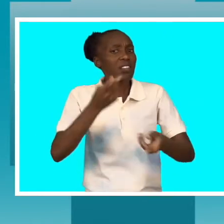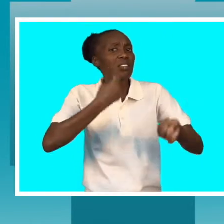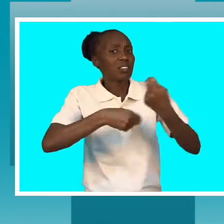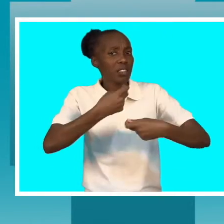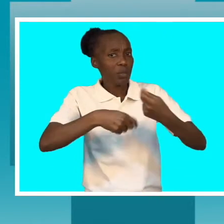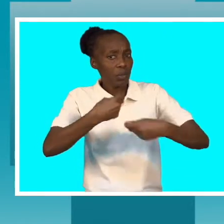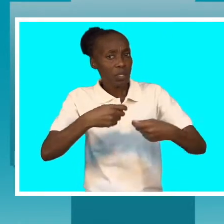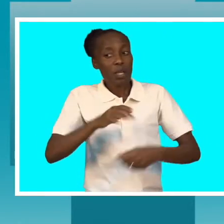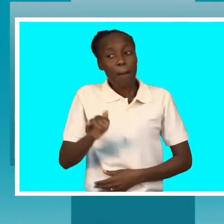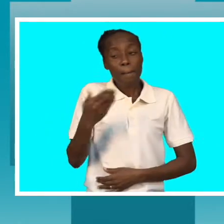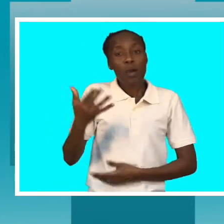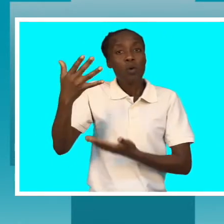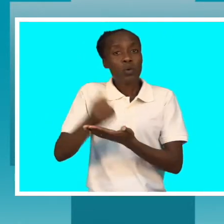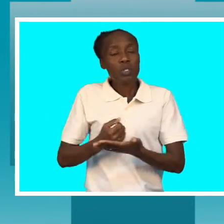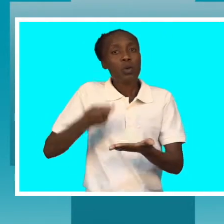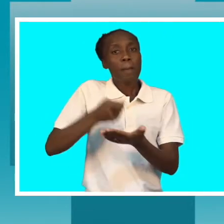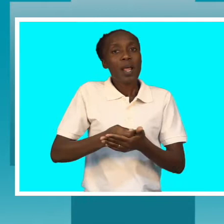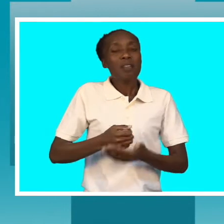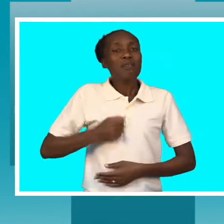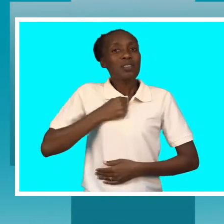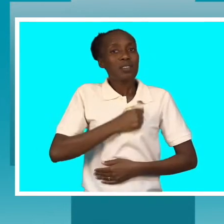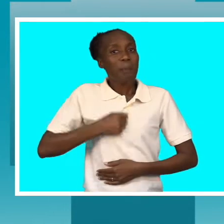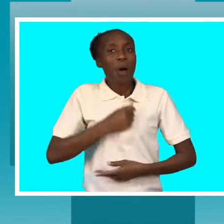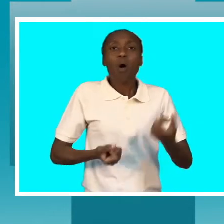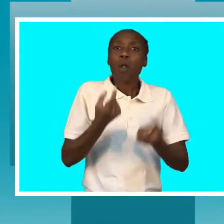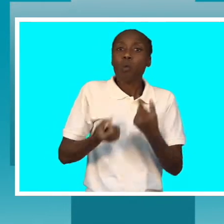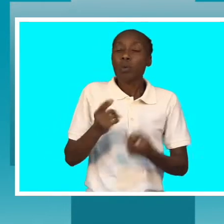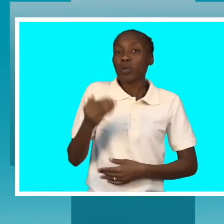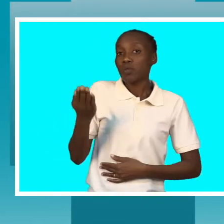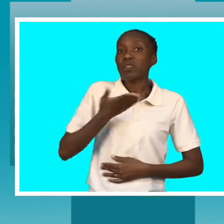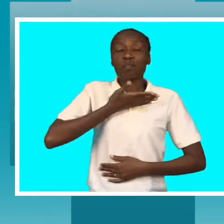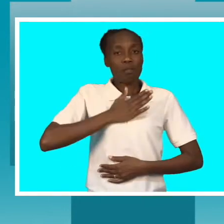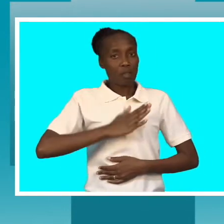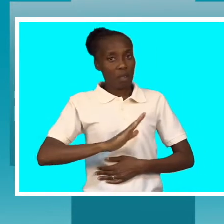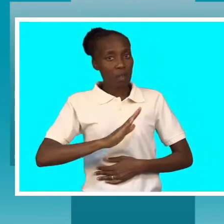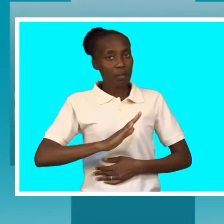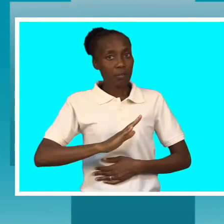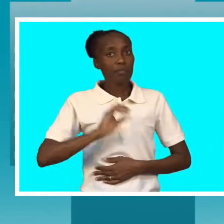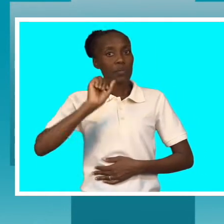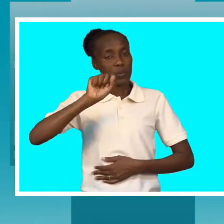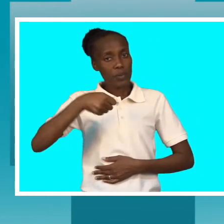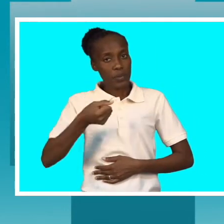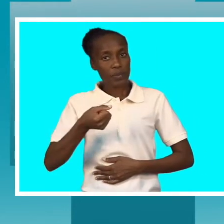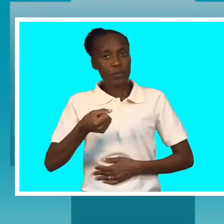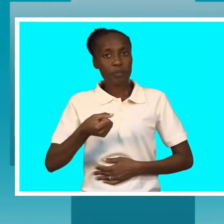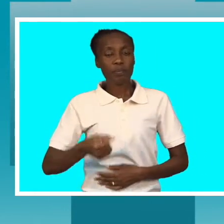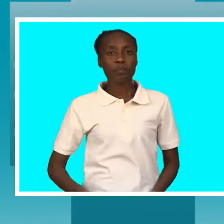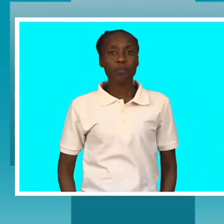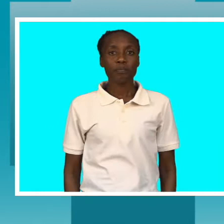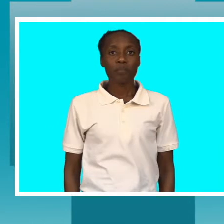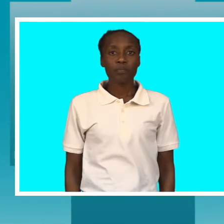Faz negócio, está sentado assim, Faz negócio. Para conseguir comprar sabão, alguma coisa que você quer.